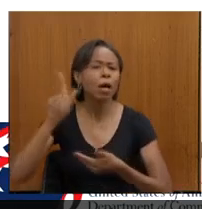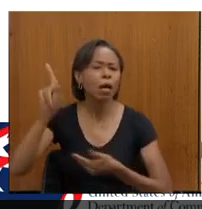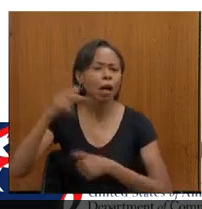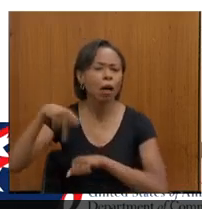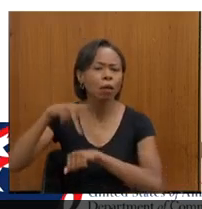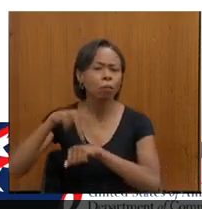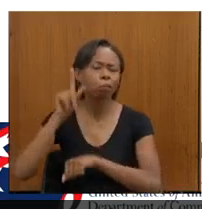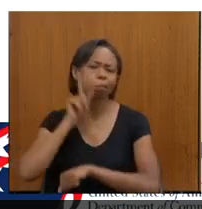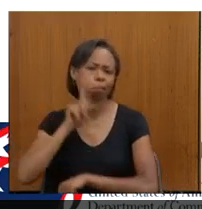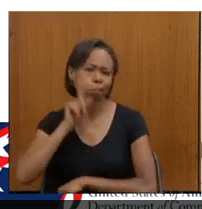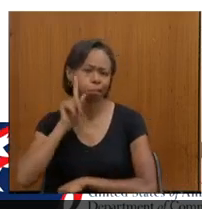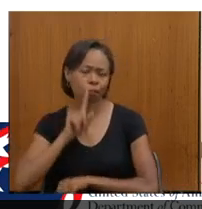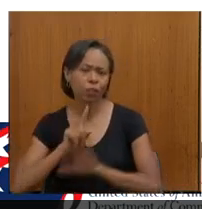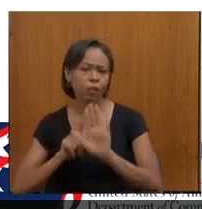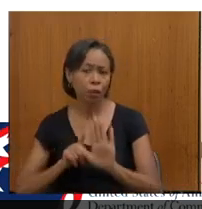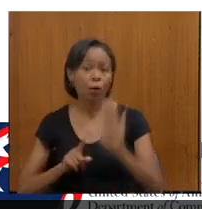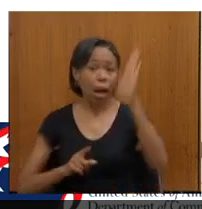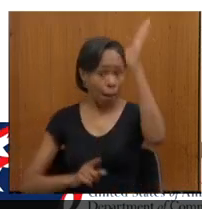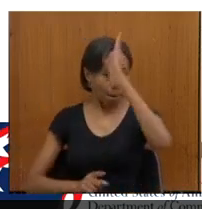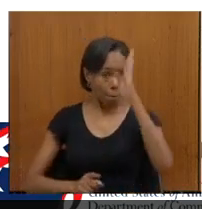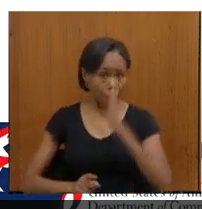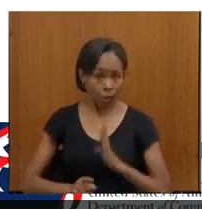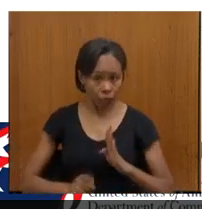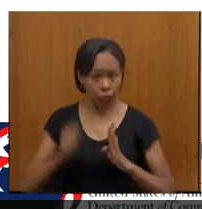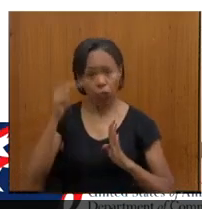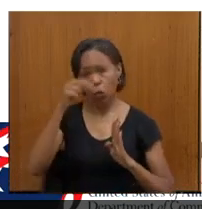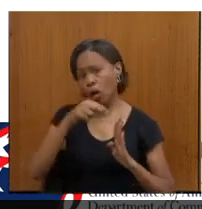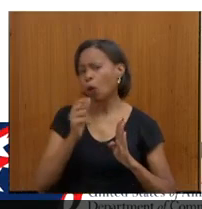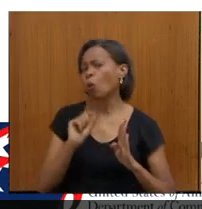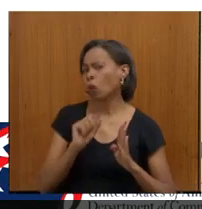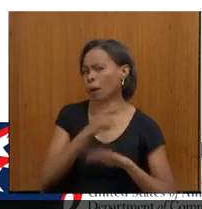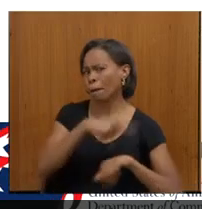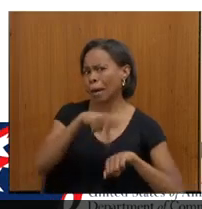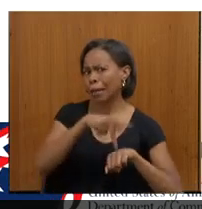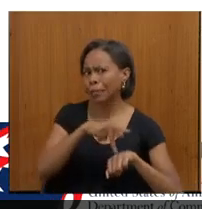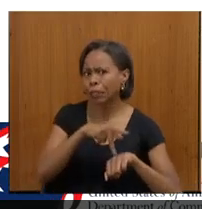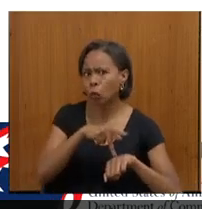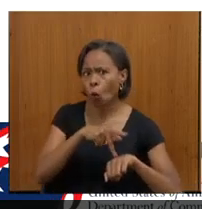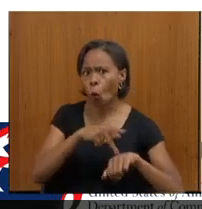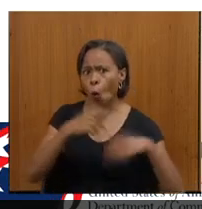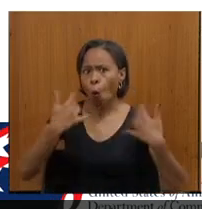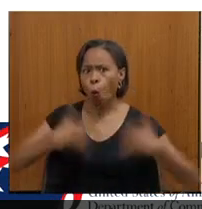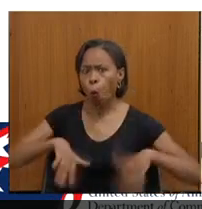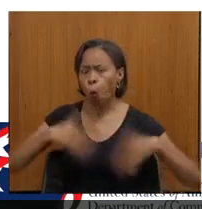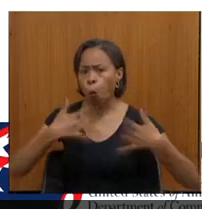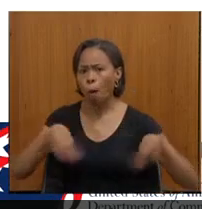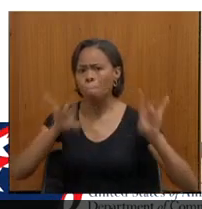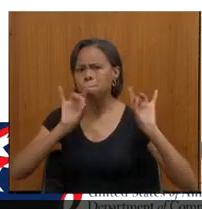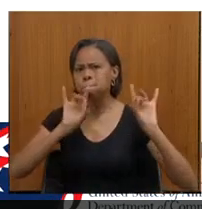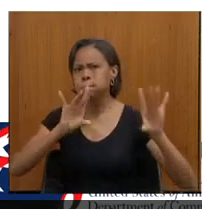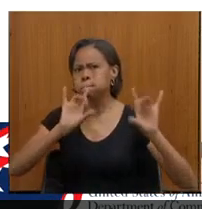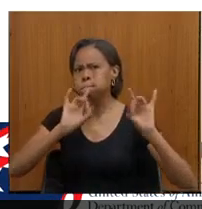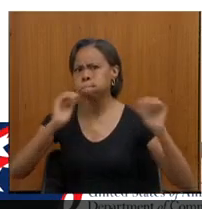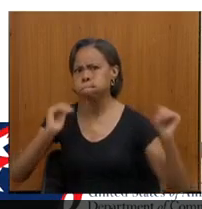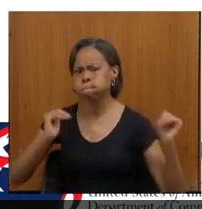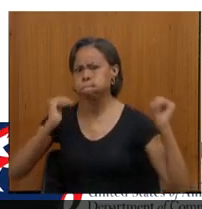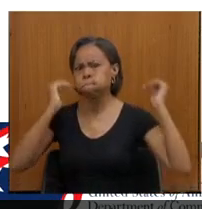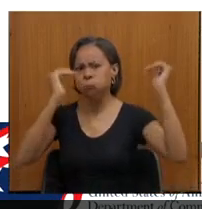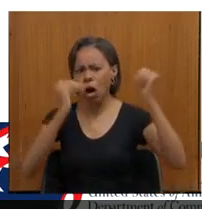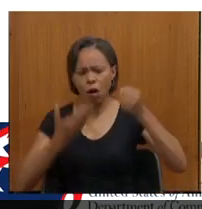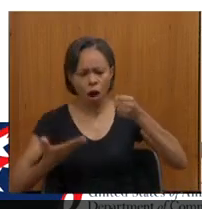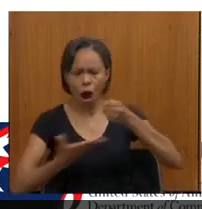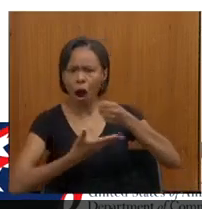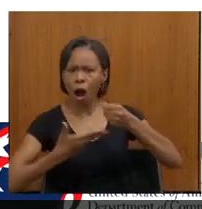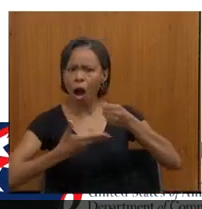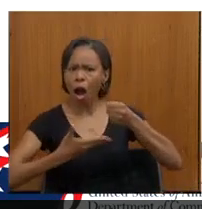realmente o Brasil é um país a fora do normal a nossa Matriz é realmente